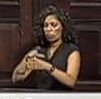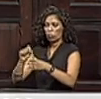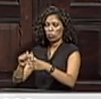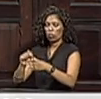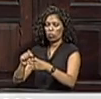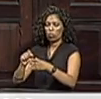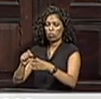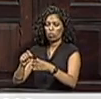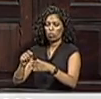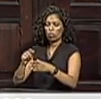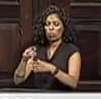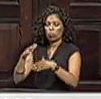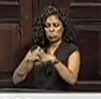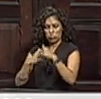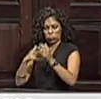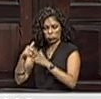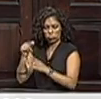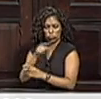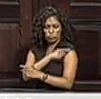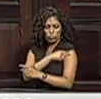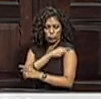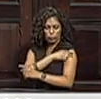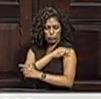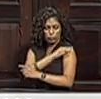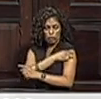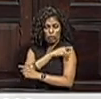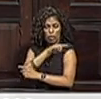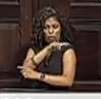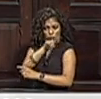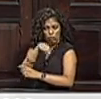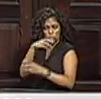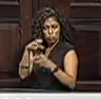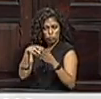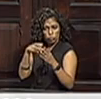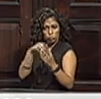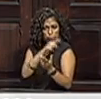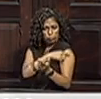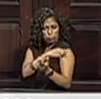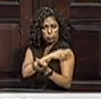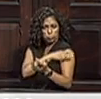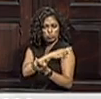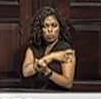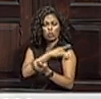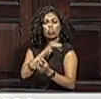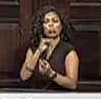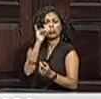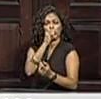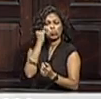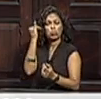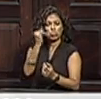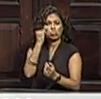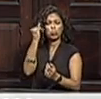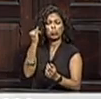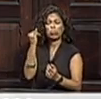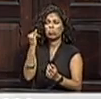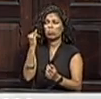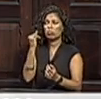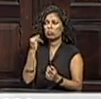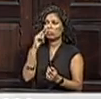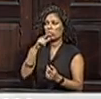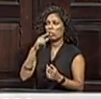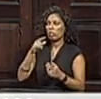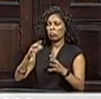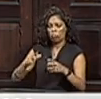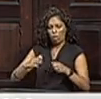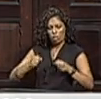que cumprir uma série de pré-requisitos, até conseguirem um registro no seu conselho profissional, no